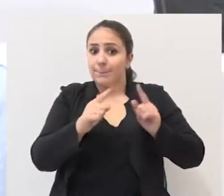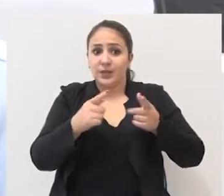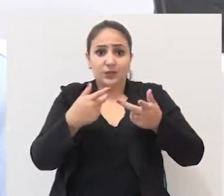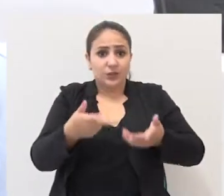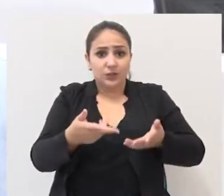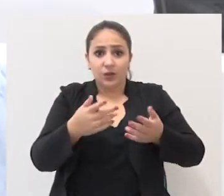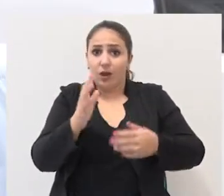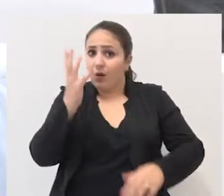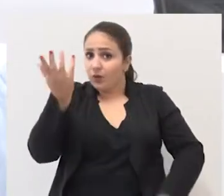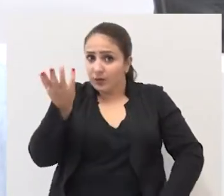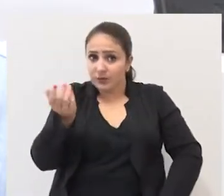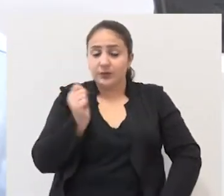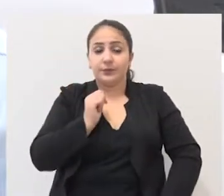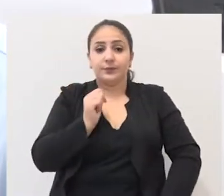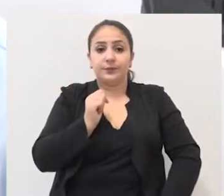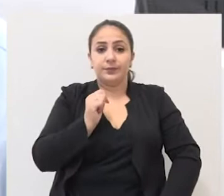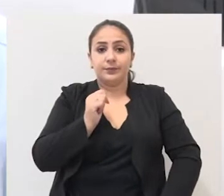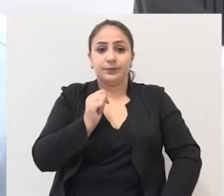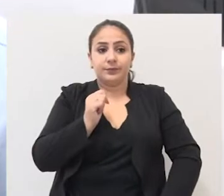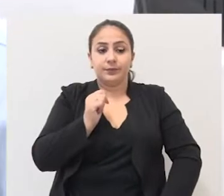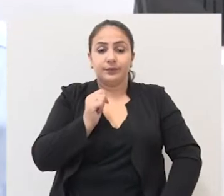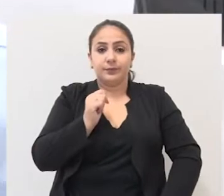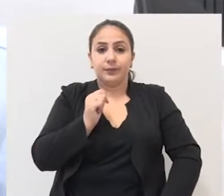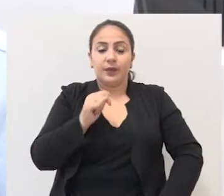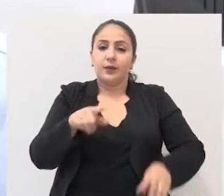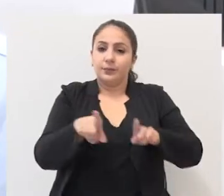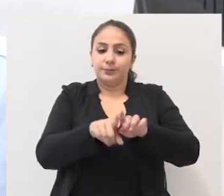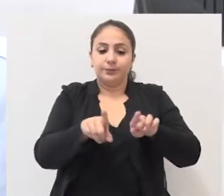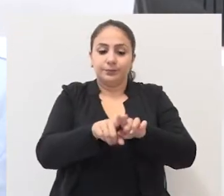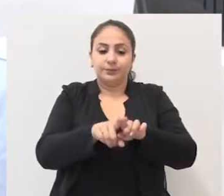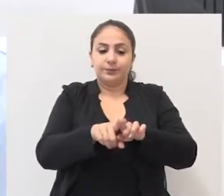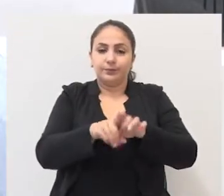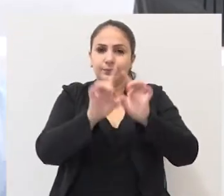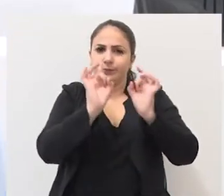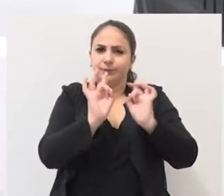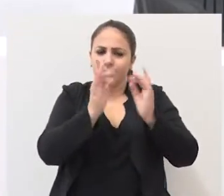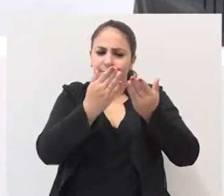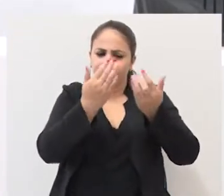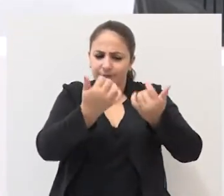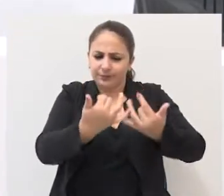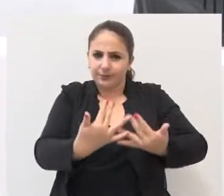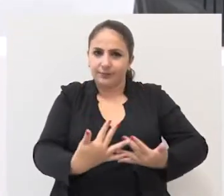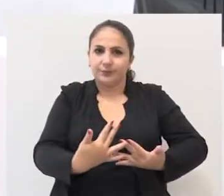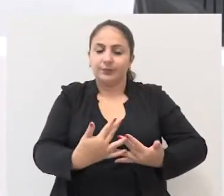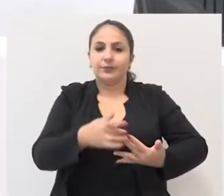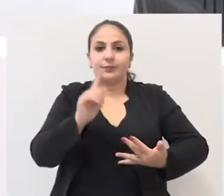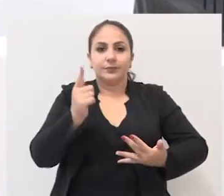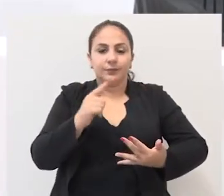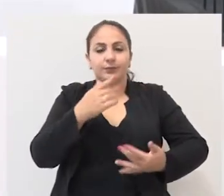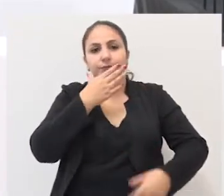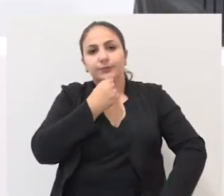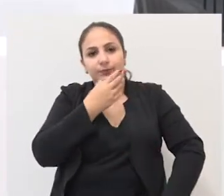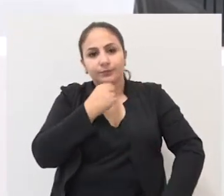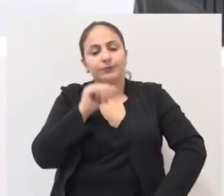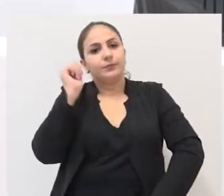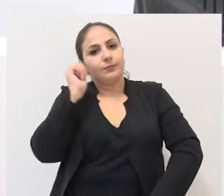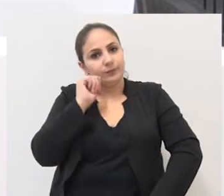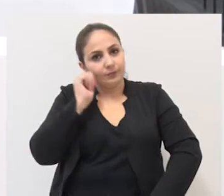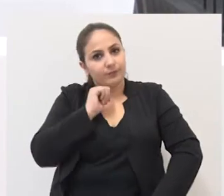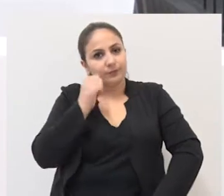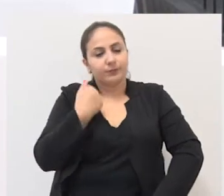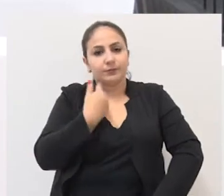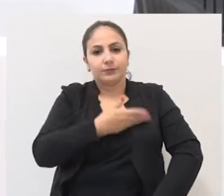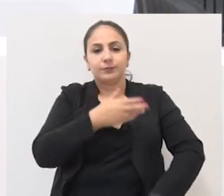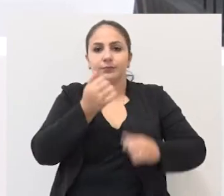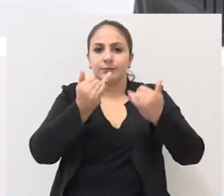deixa para que essas coisas aconteçam. Ademais, especificando gênero masculino e feminino, a